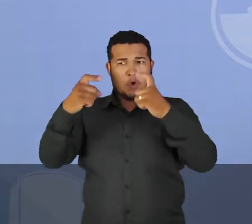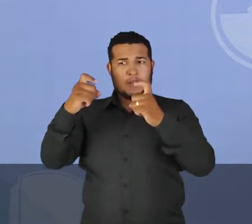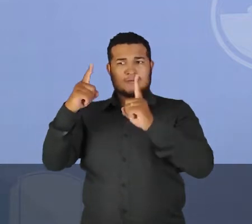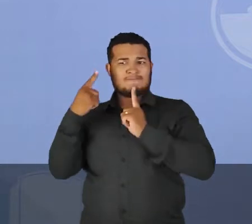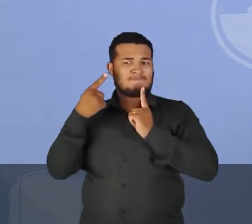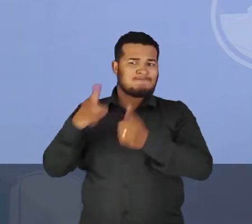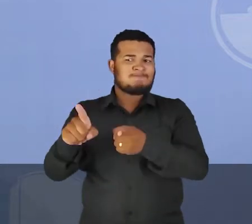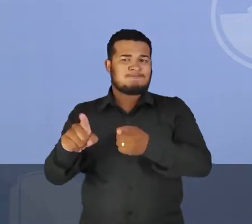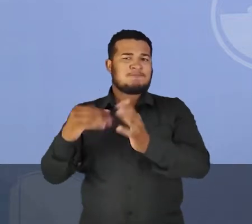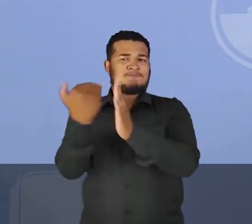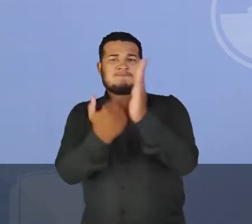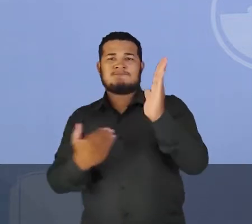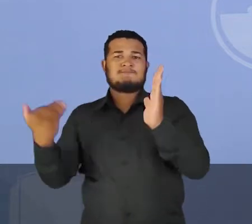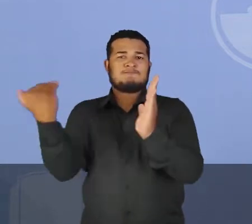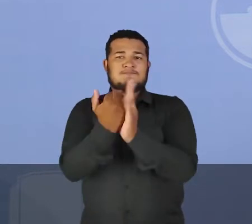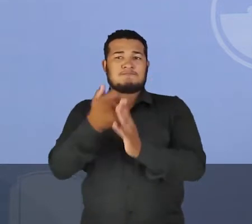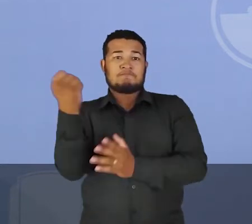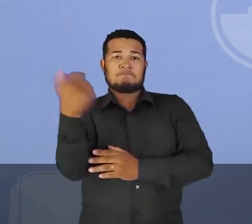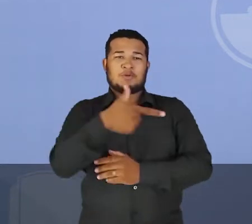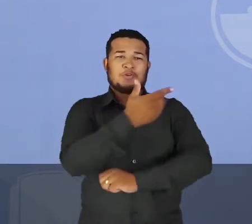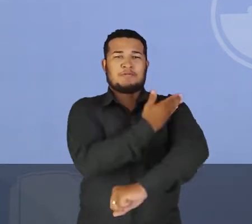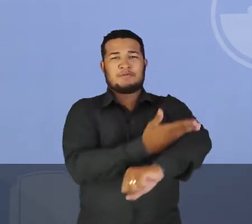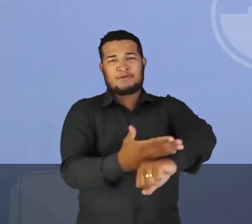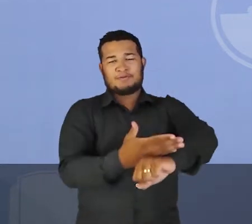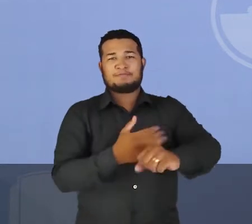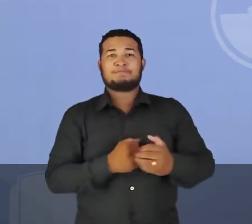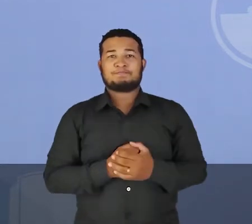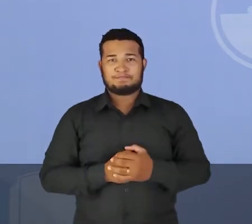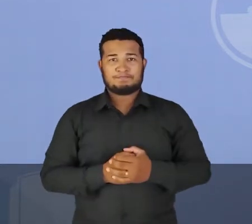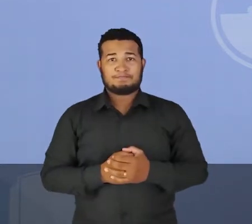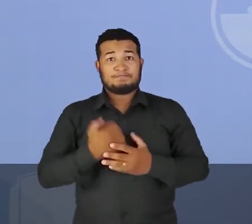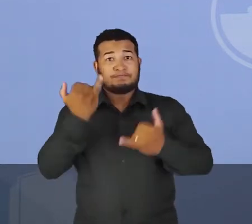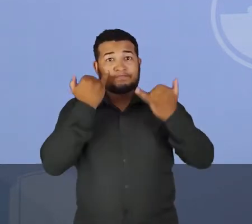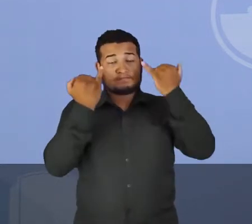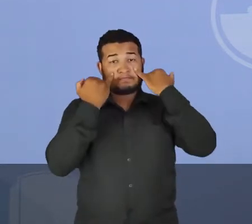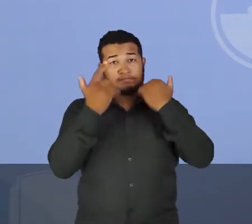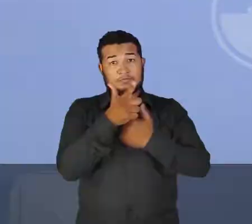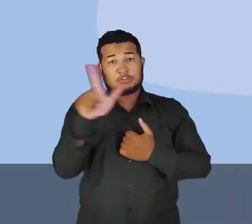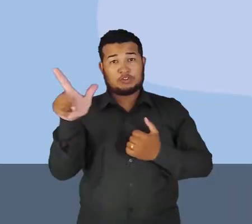brancos. Um próximo dado